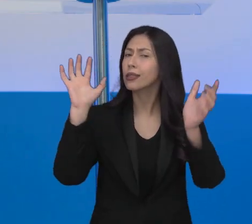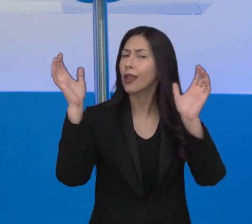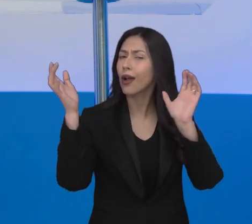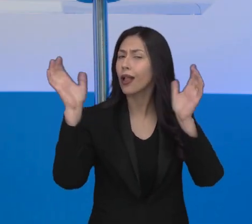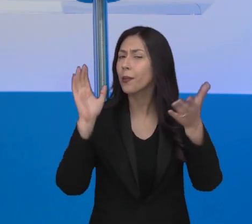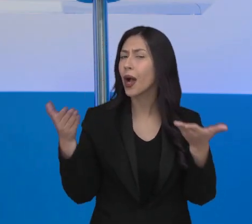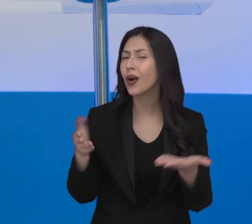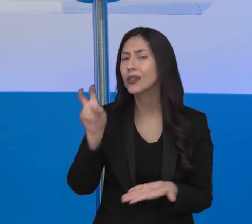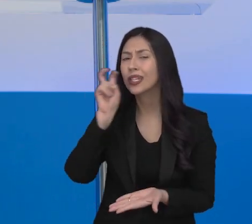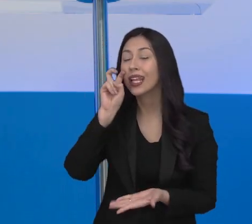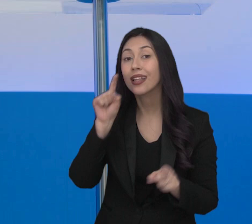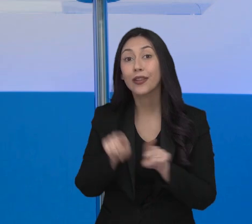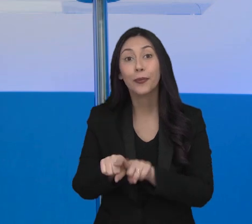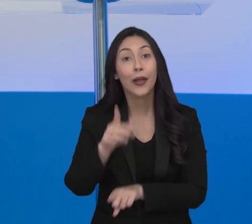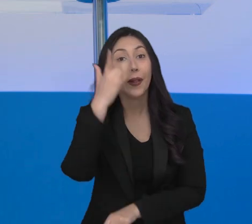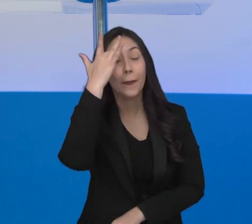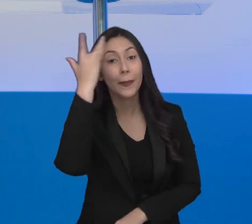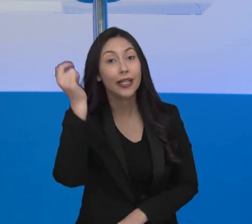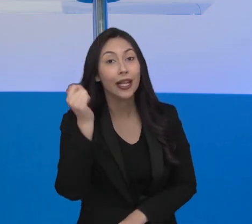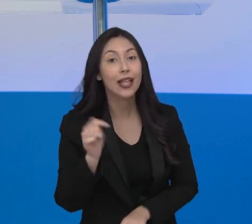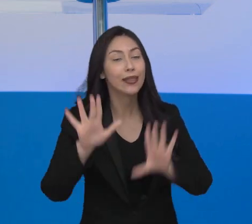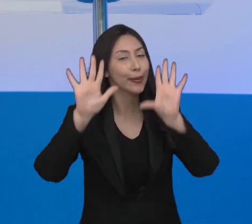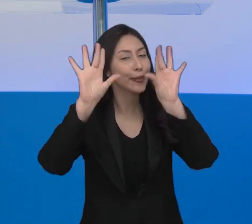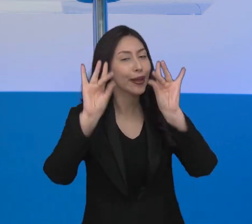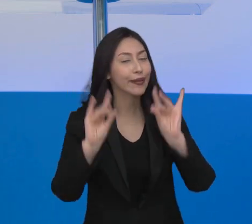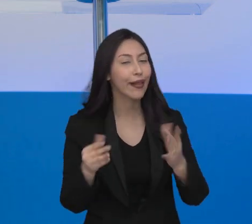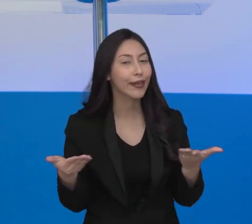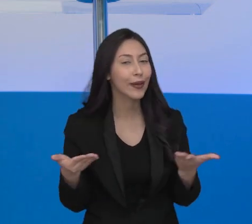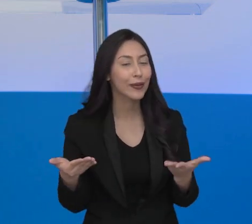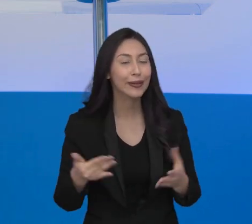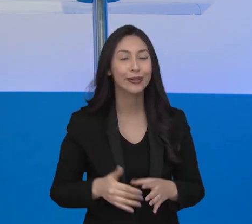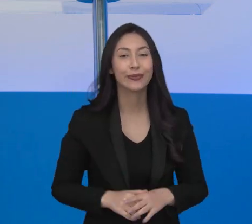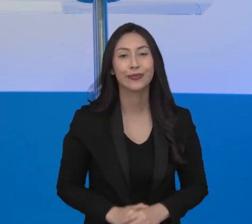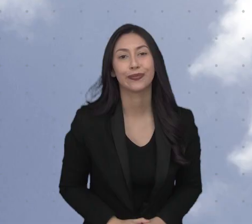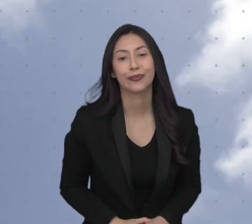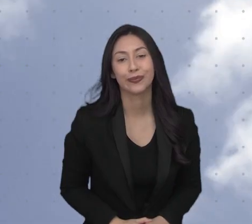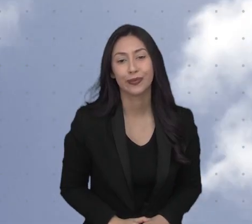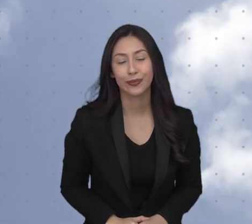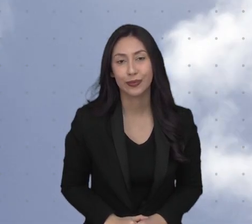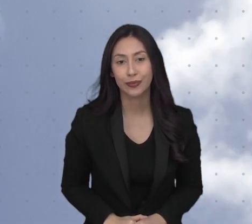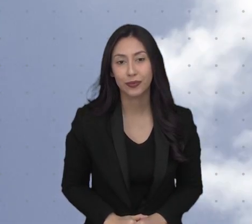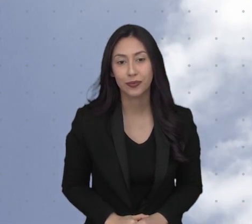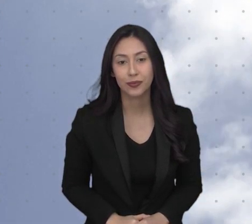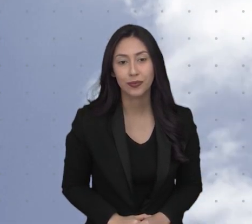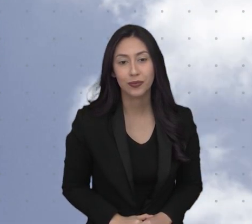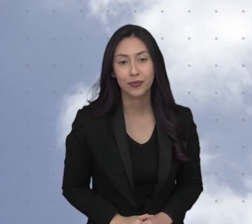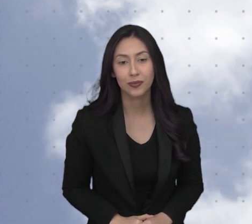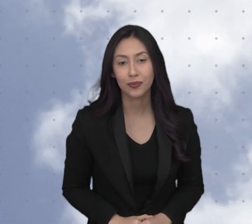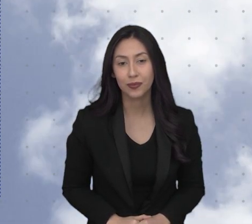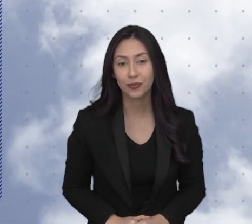nesta tarde de quinta-feira e também amanhã. Os detalhes você confere na previsão.